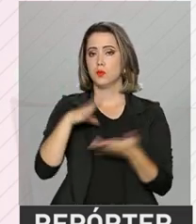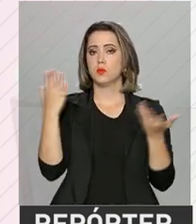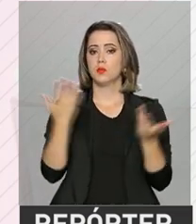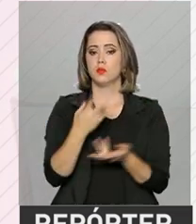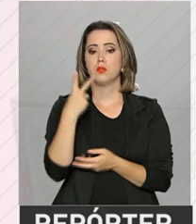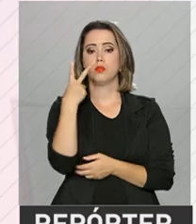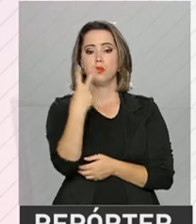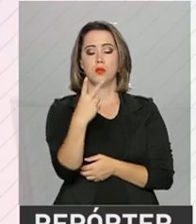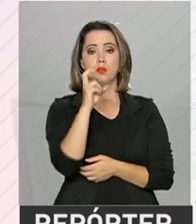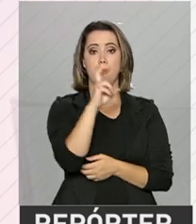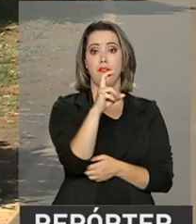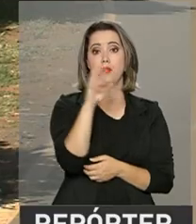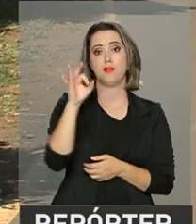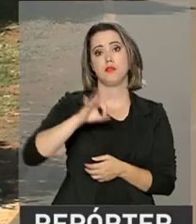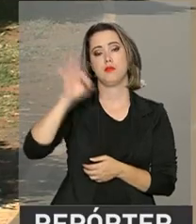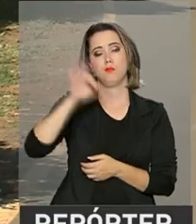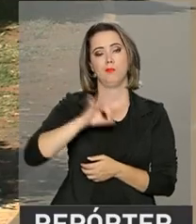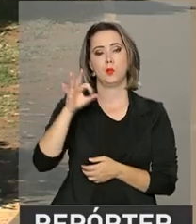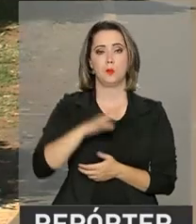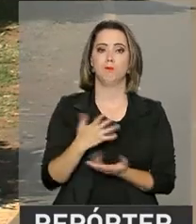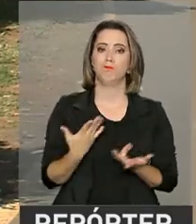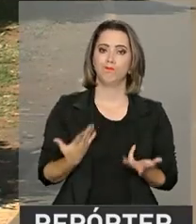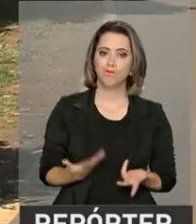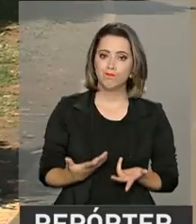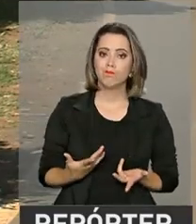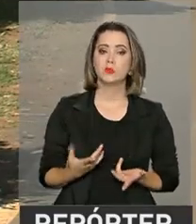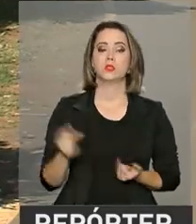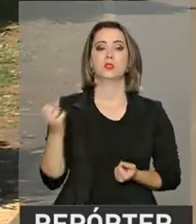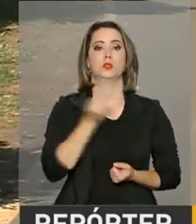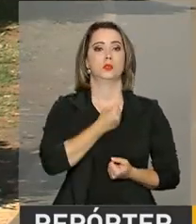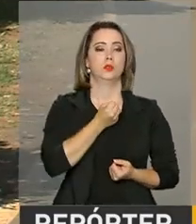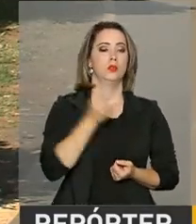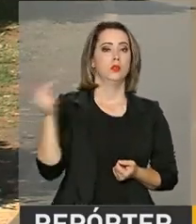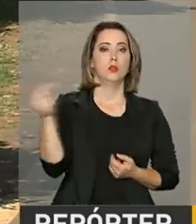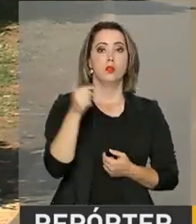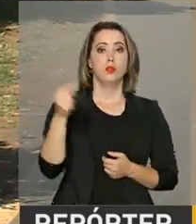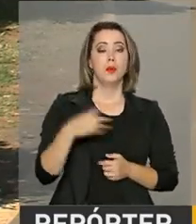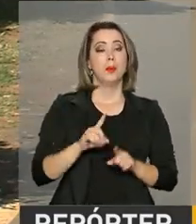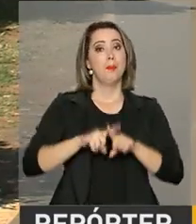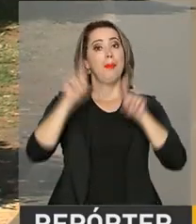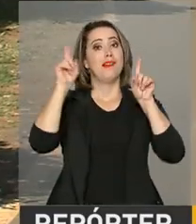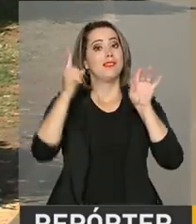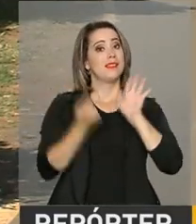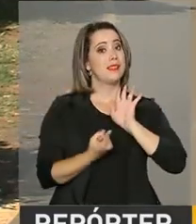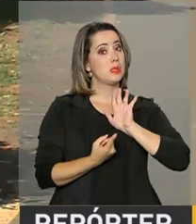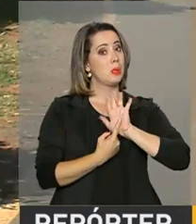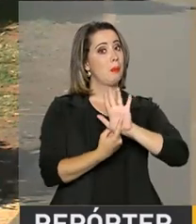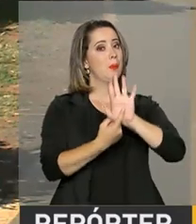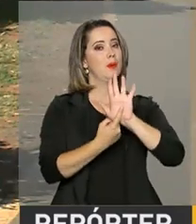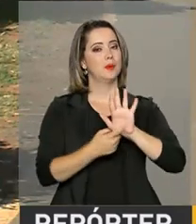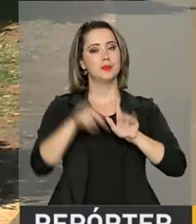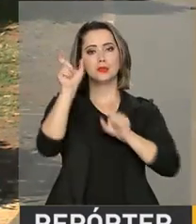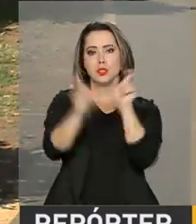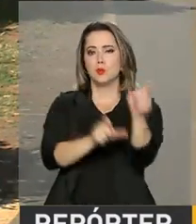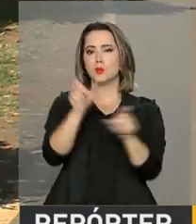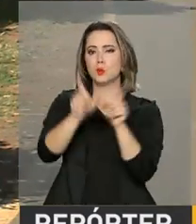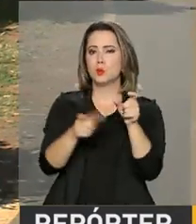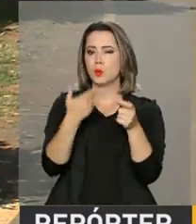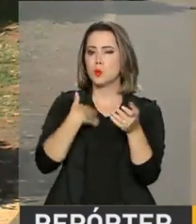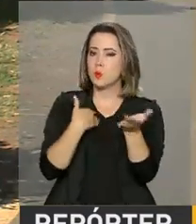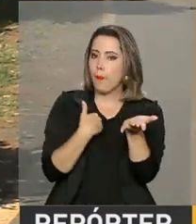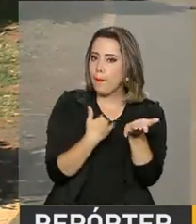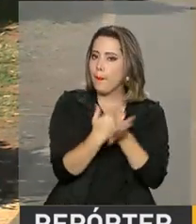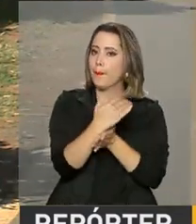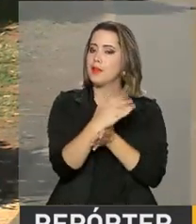25,7% em 2016. Apesar dos números negativos, a pesquisa aponta que os brasileiros estão começando a incluir o